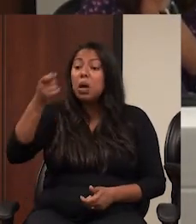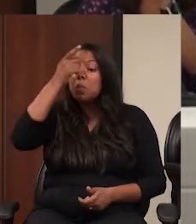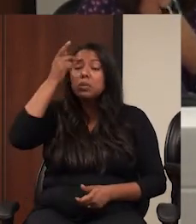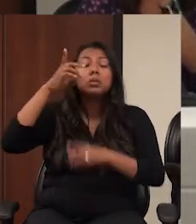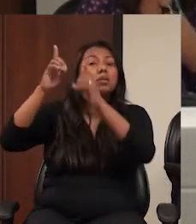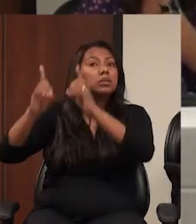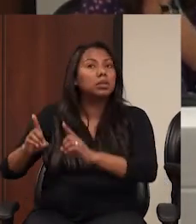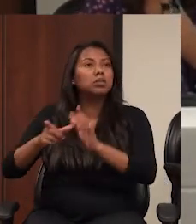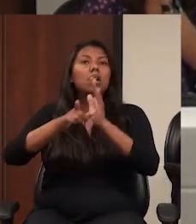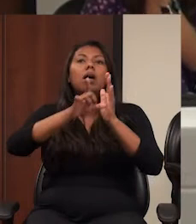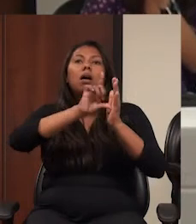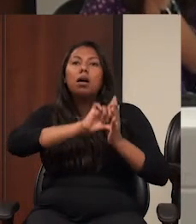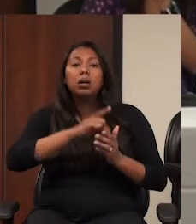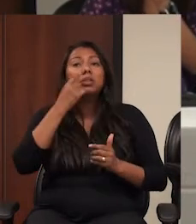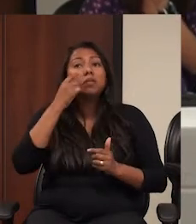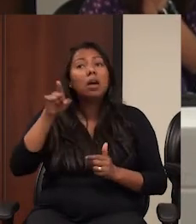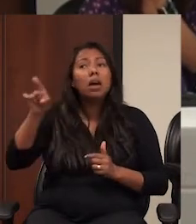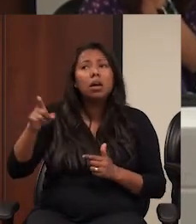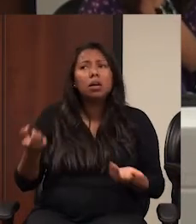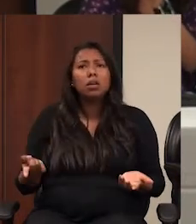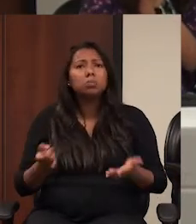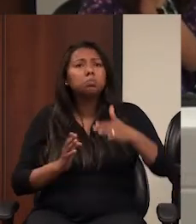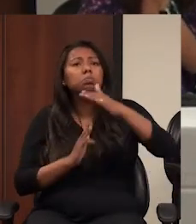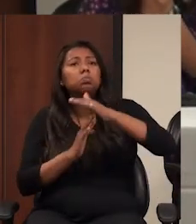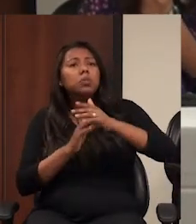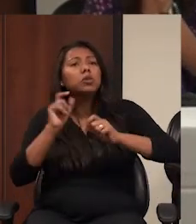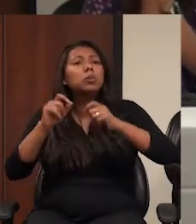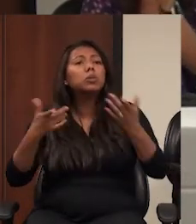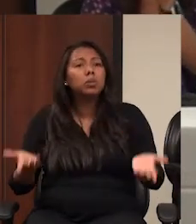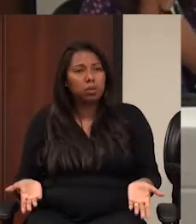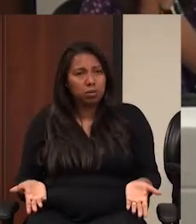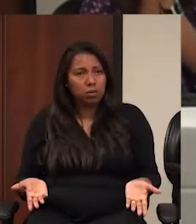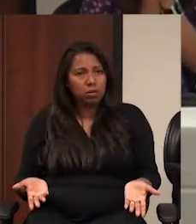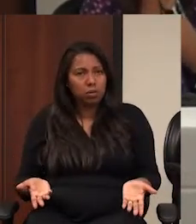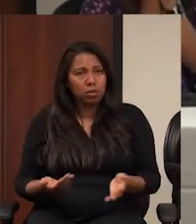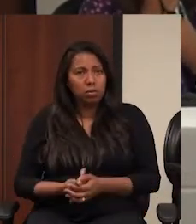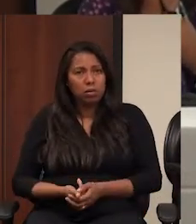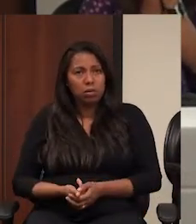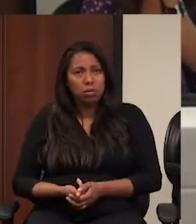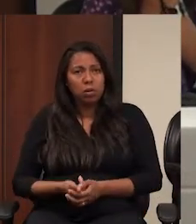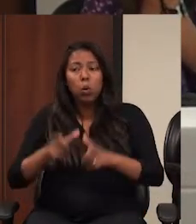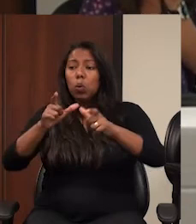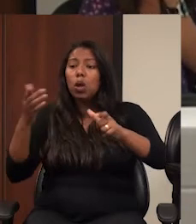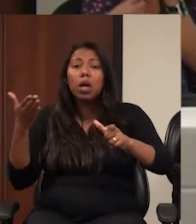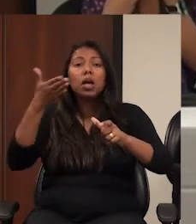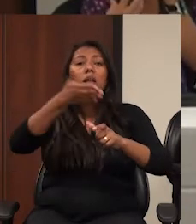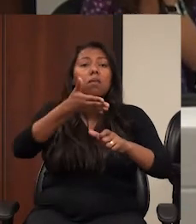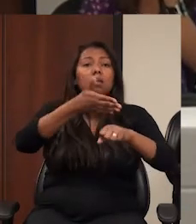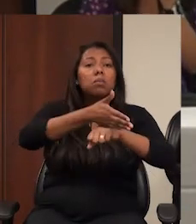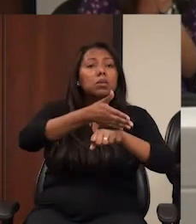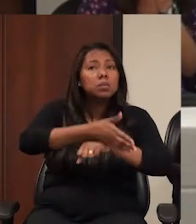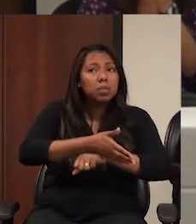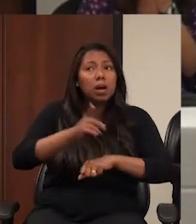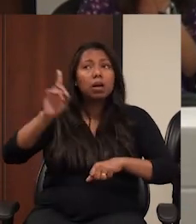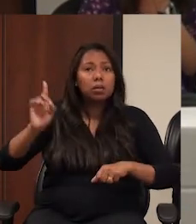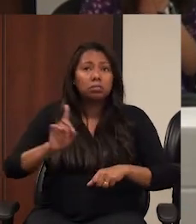a gente tem que ver quais são os impedimentos que essa pessoa tem em relação àquele lugar onde ela vai frequentar, ela vai fruir, vai